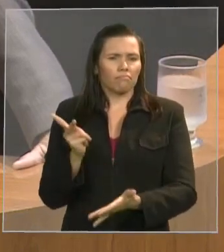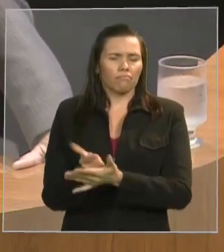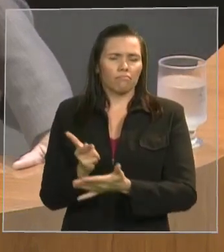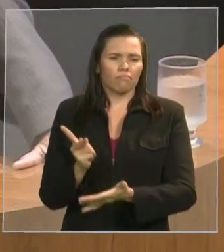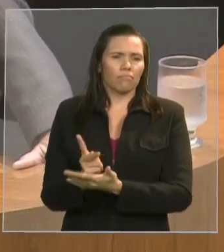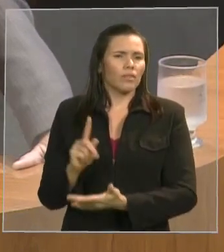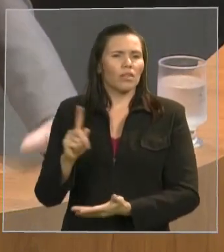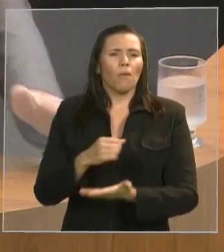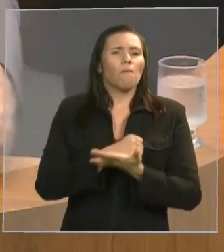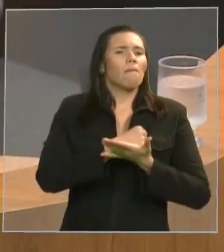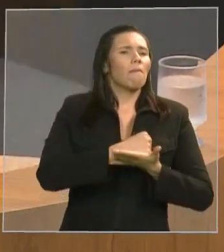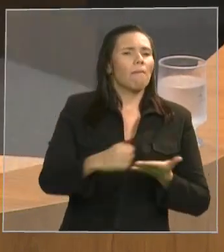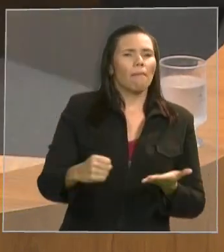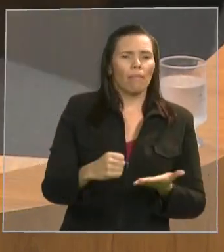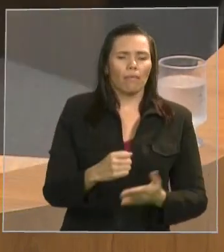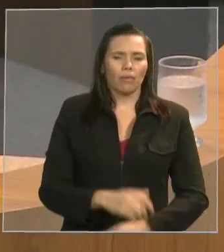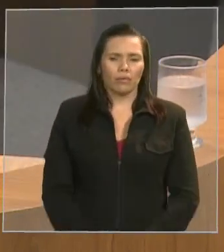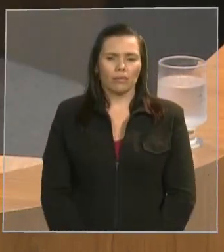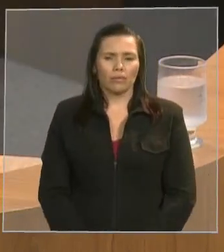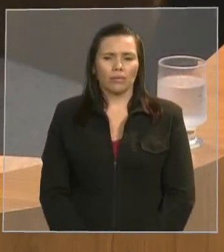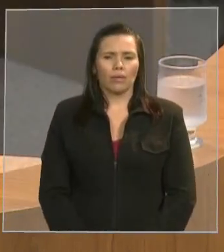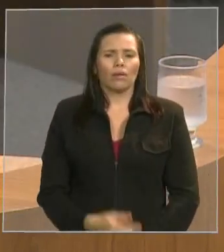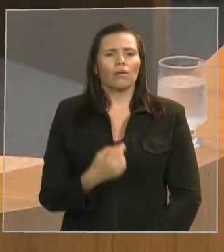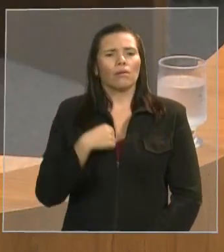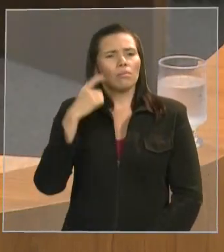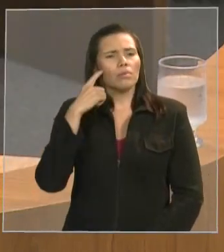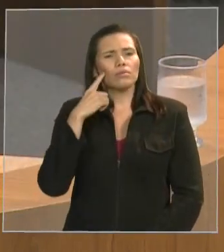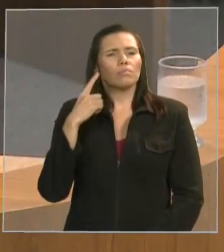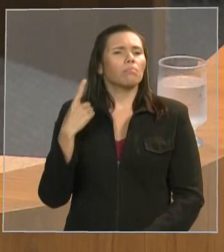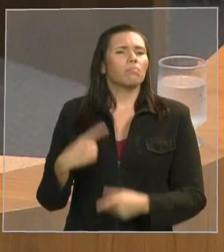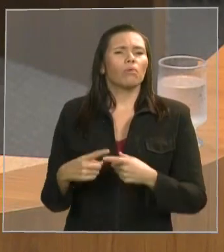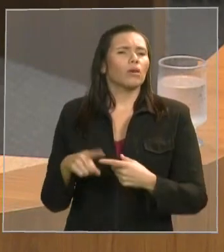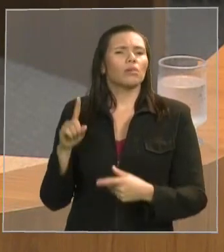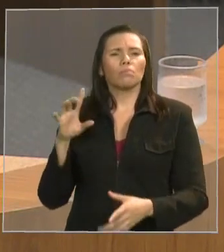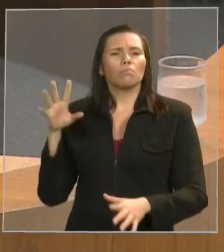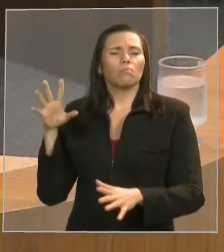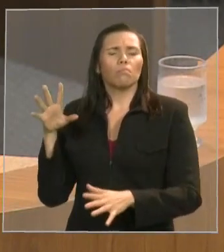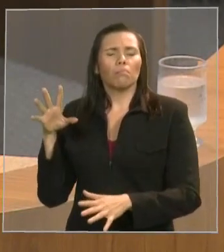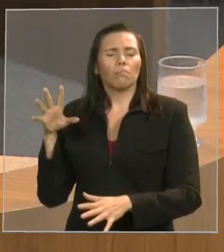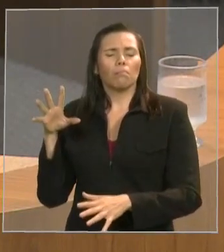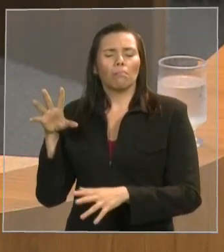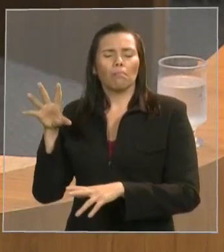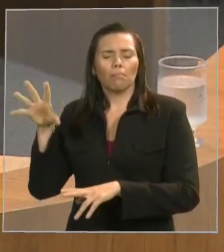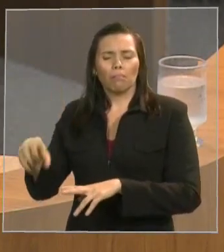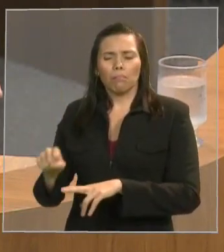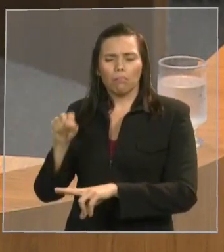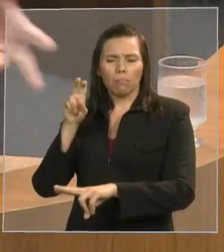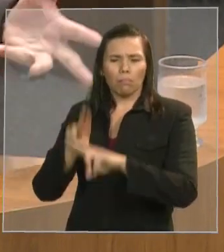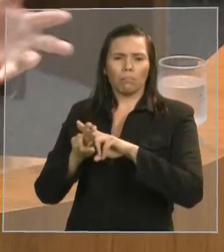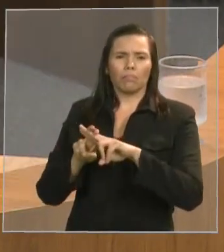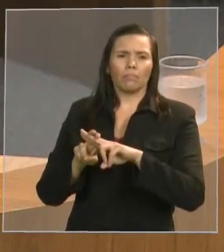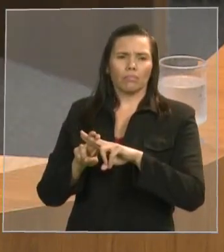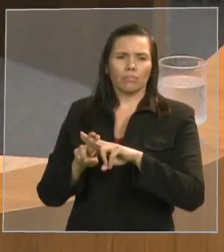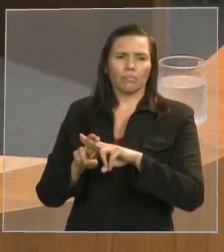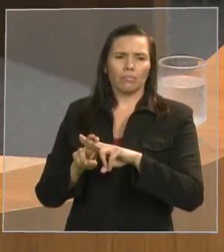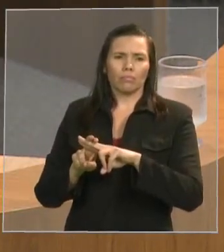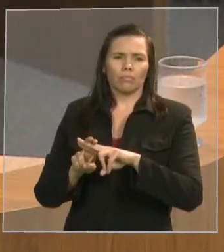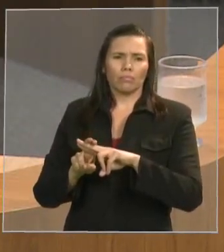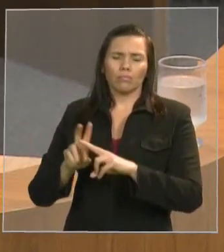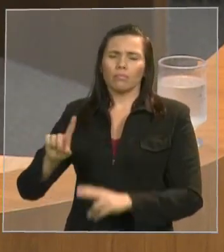Então, por que que não prendeu depois? Se o delegado ficou onde estava, podia ir autuar em flagrante, que é crime